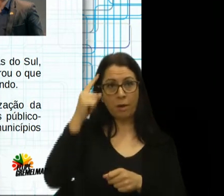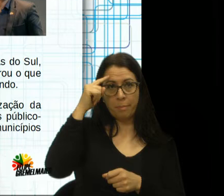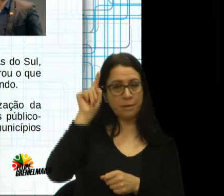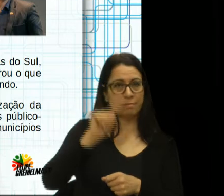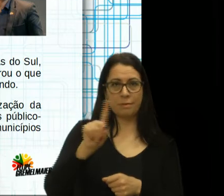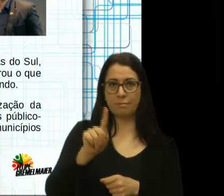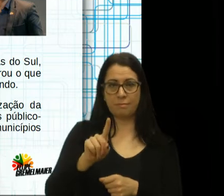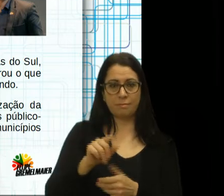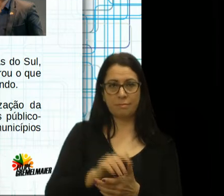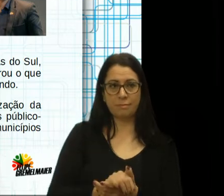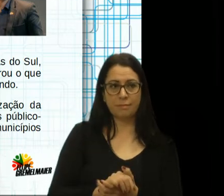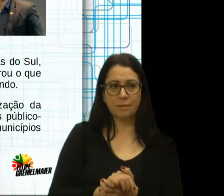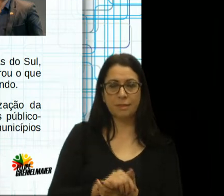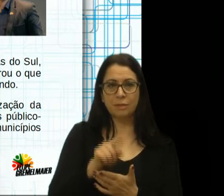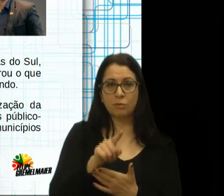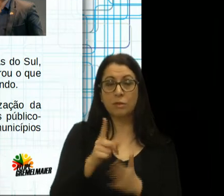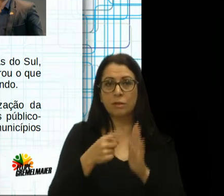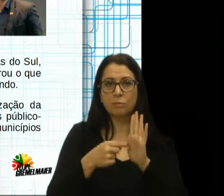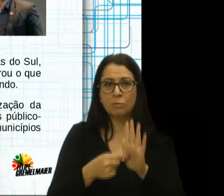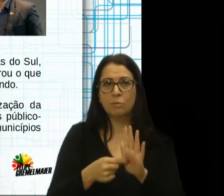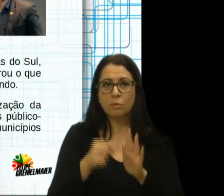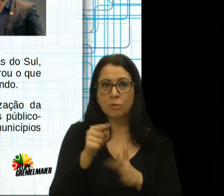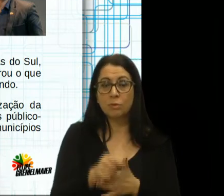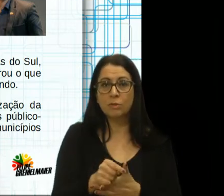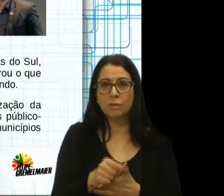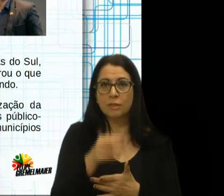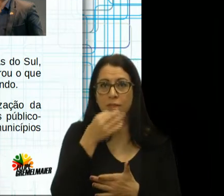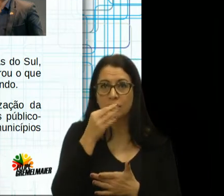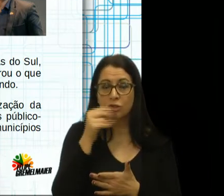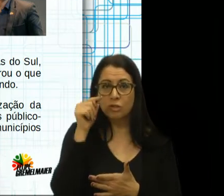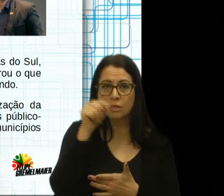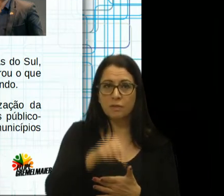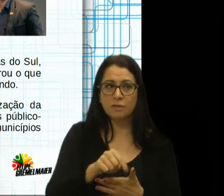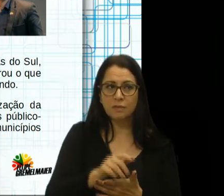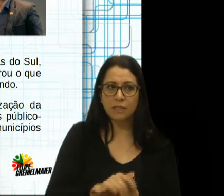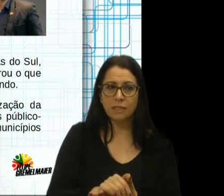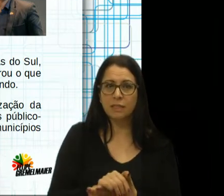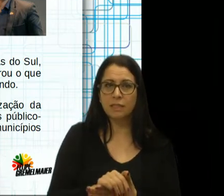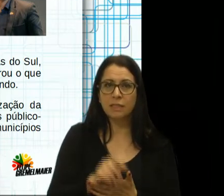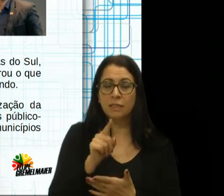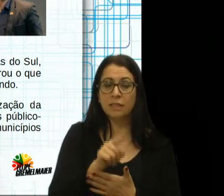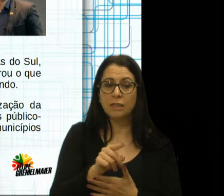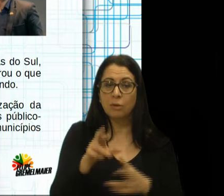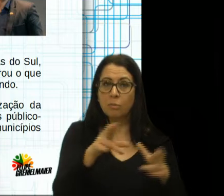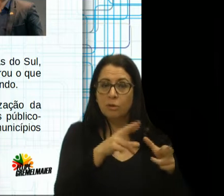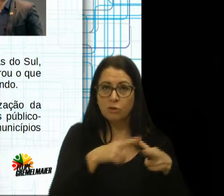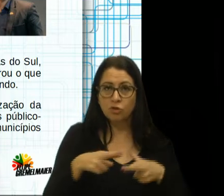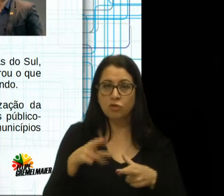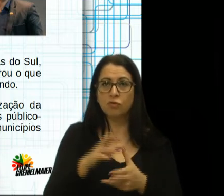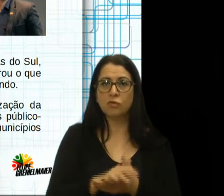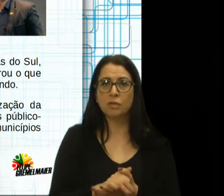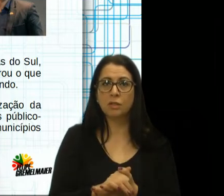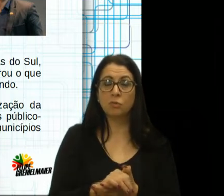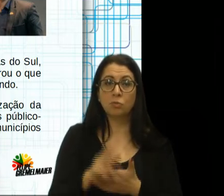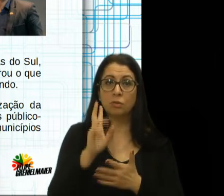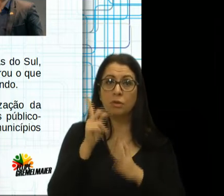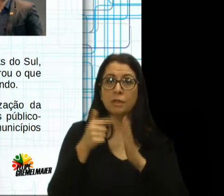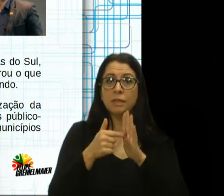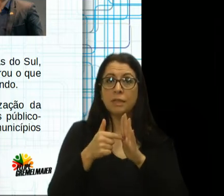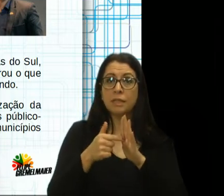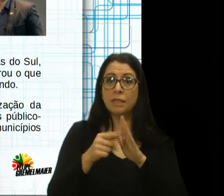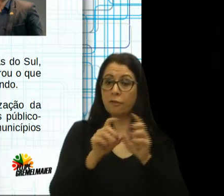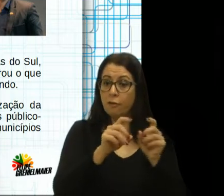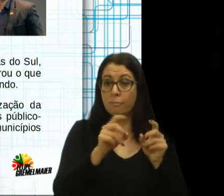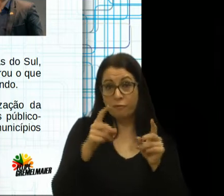hortênsias. O que demonstra, né, que Caxias vinha numa região e que vendeu isso para o Brasil